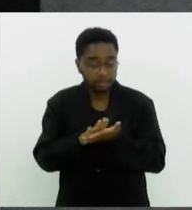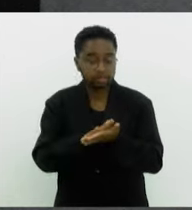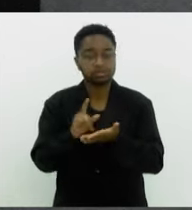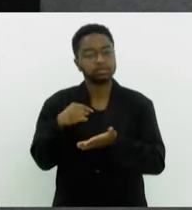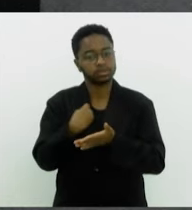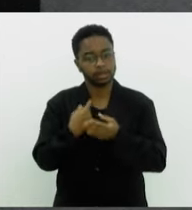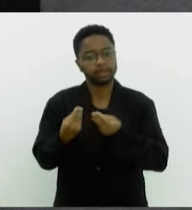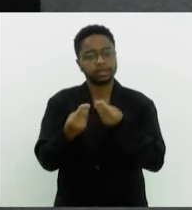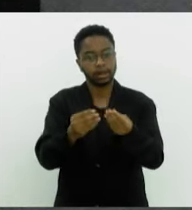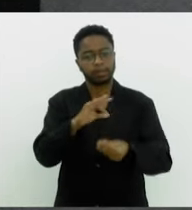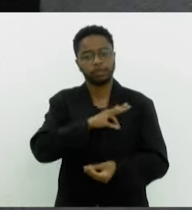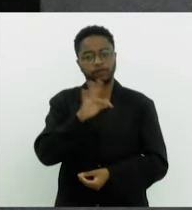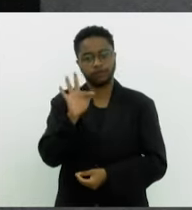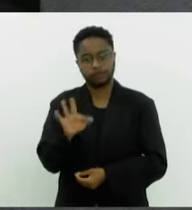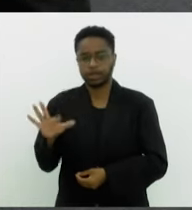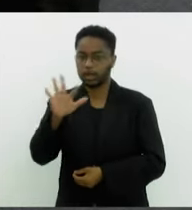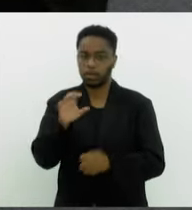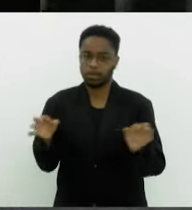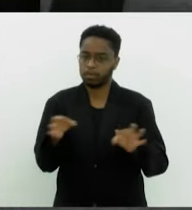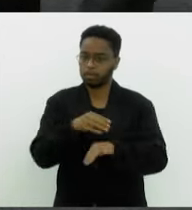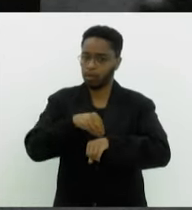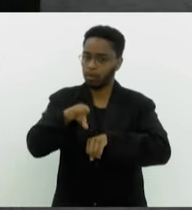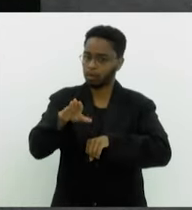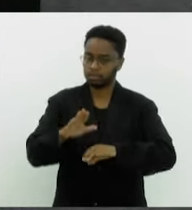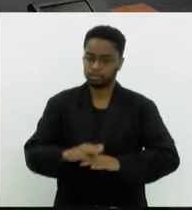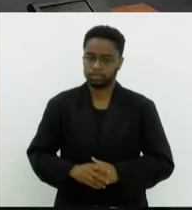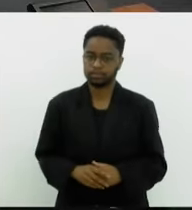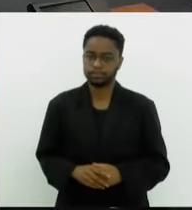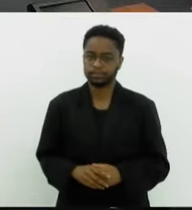à Polícia Federal. Está dado o recado.